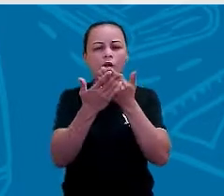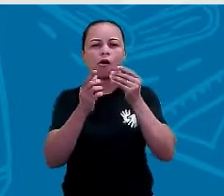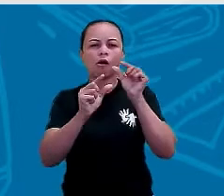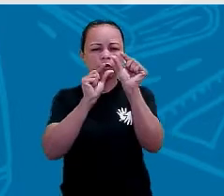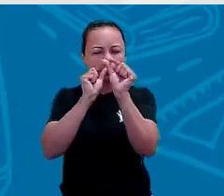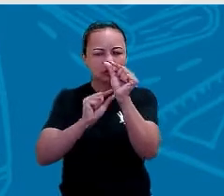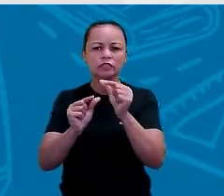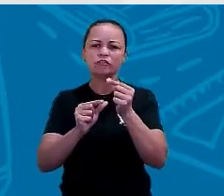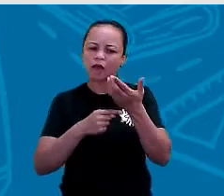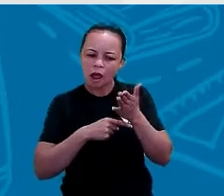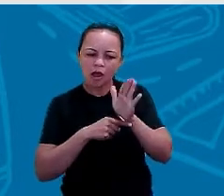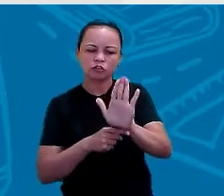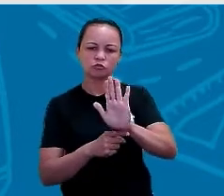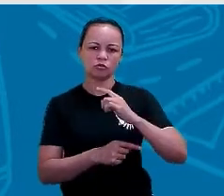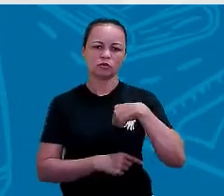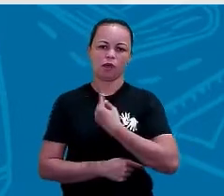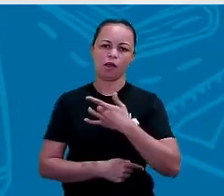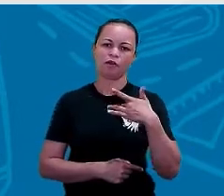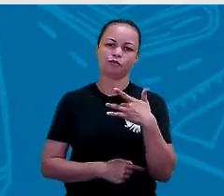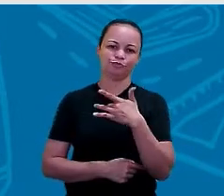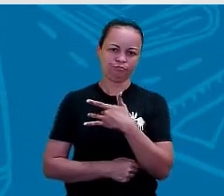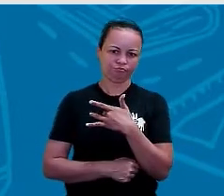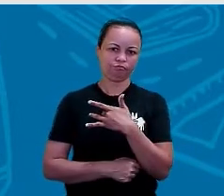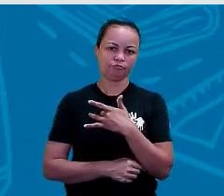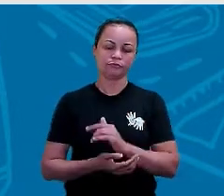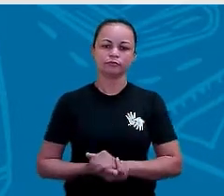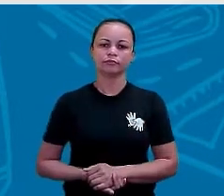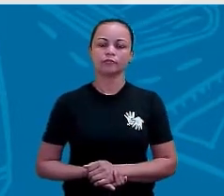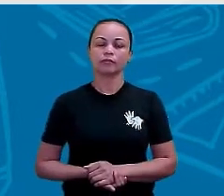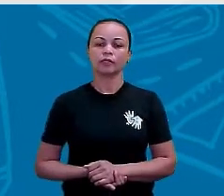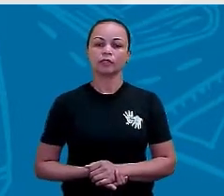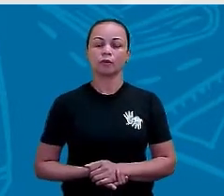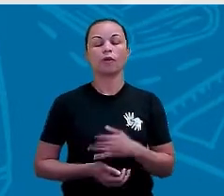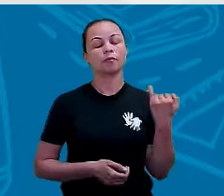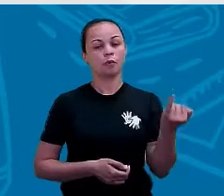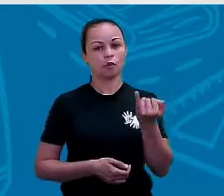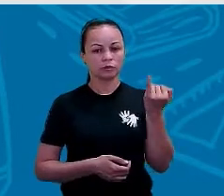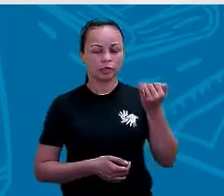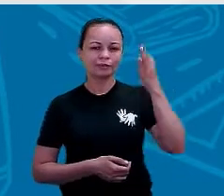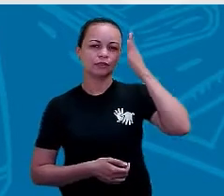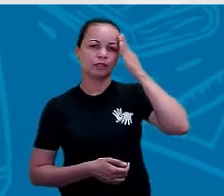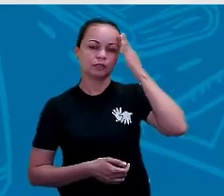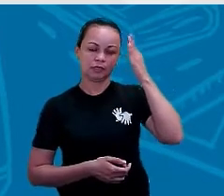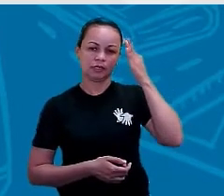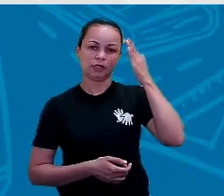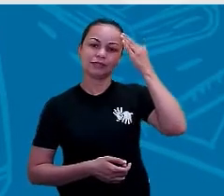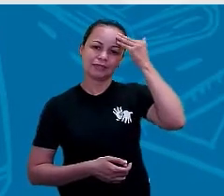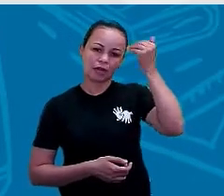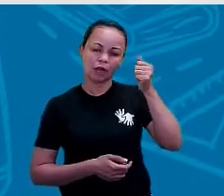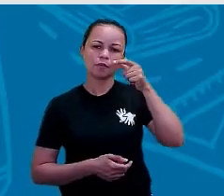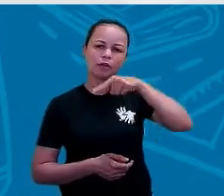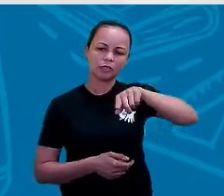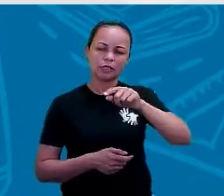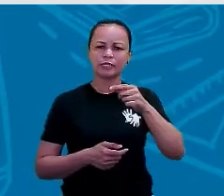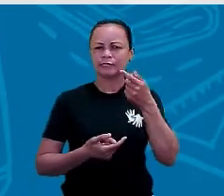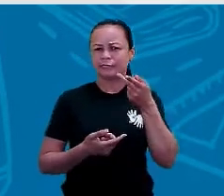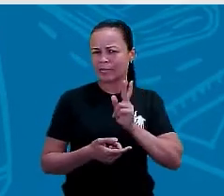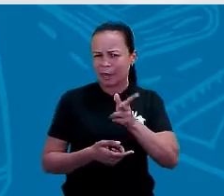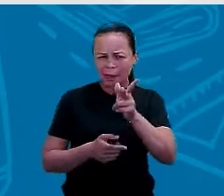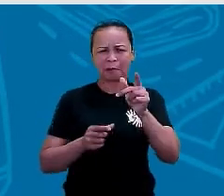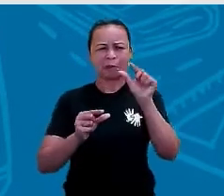a nossa saúde, tá certo? Portanto, saibam a partir de agora que nem sempre os micro-organismos irão